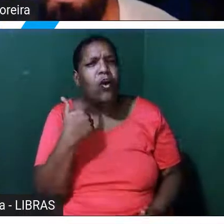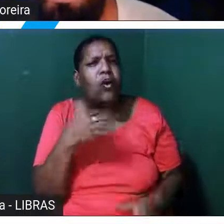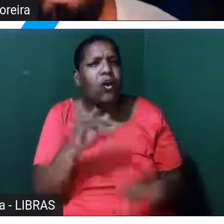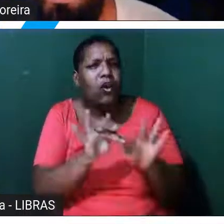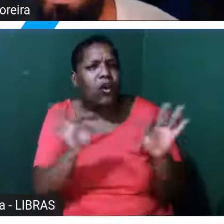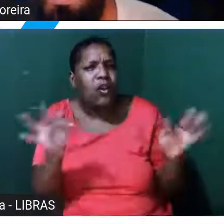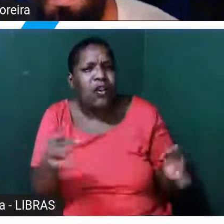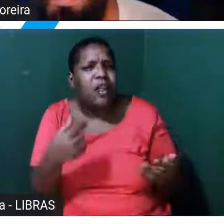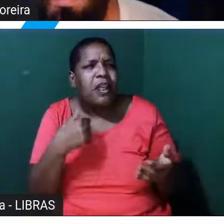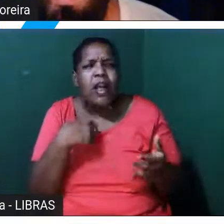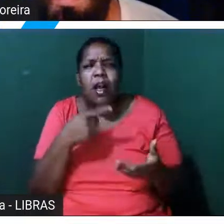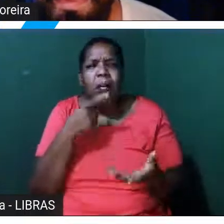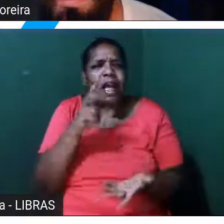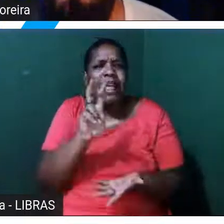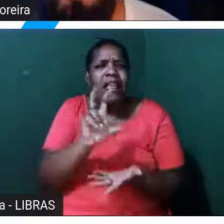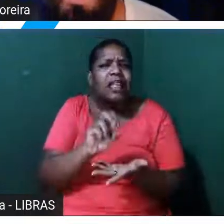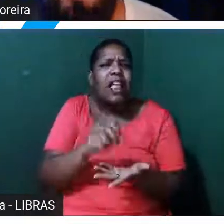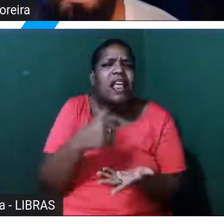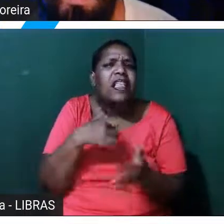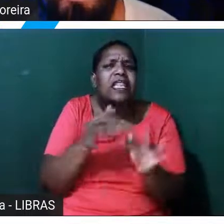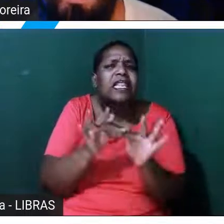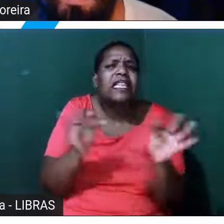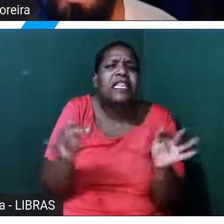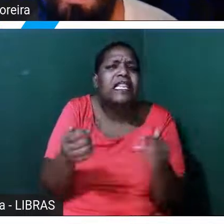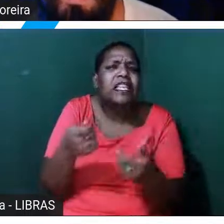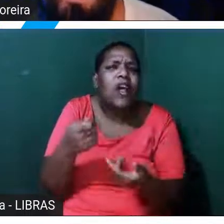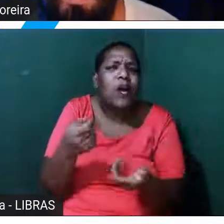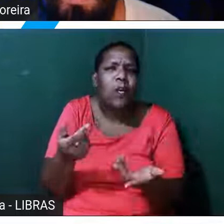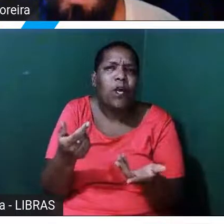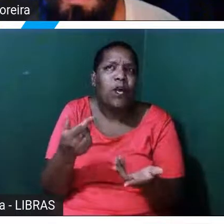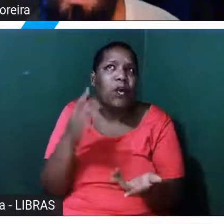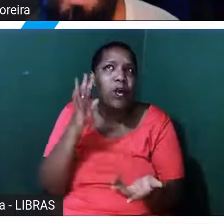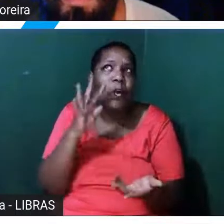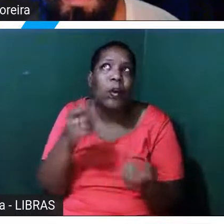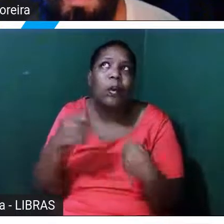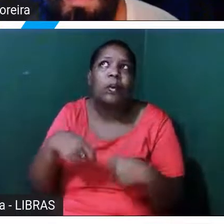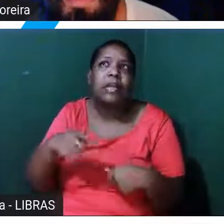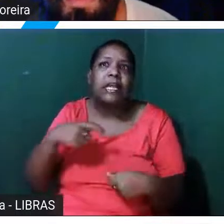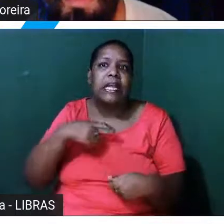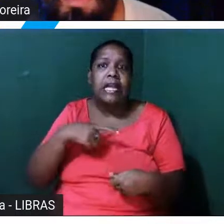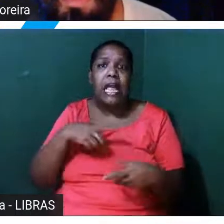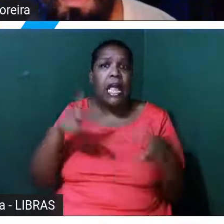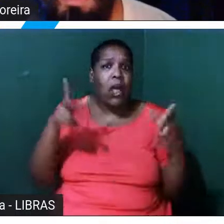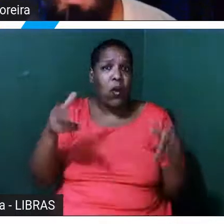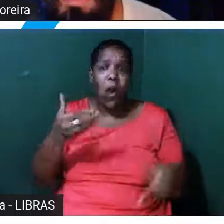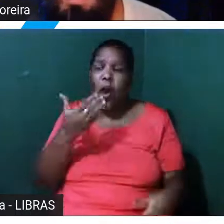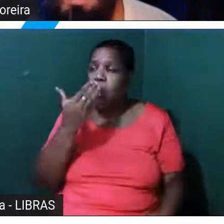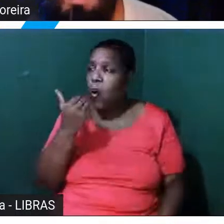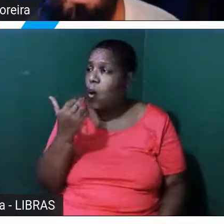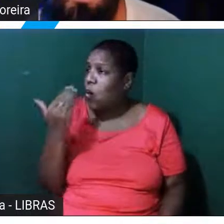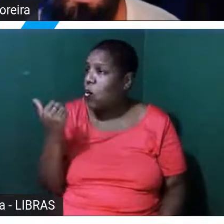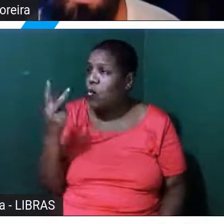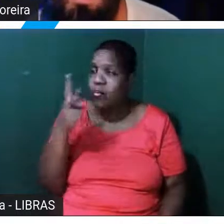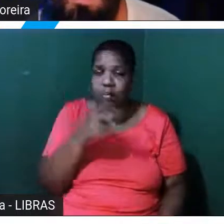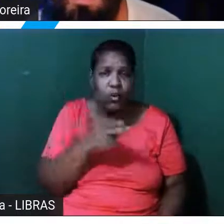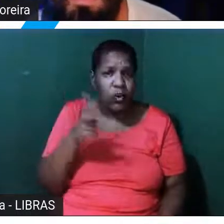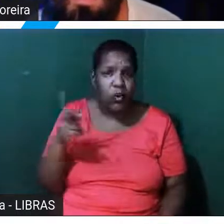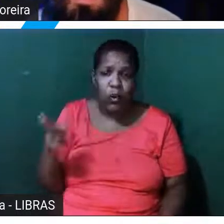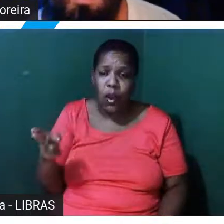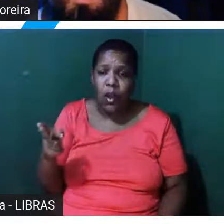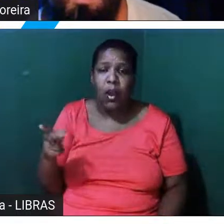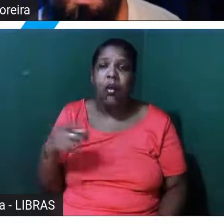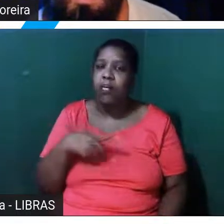salsicha o vinho a fumaça se é isso só alimenta do mesmo jeito eu acho que